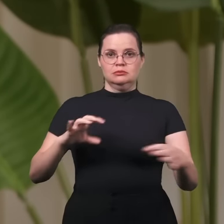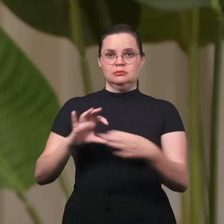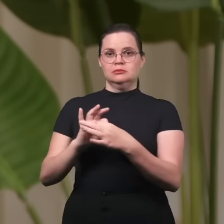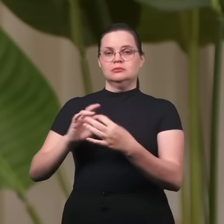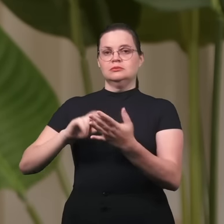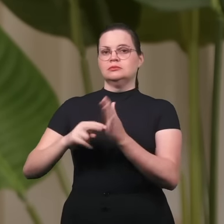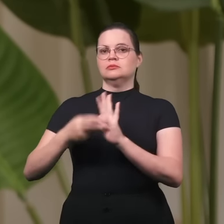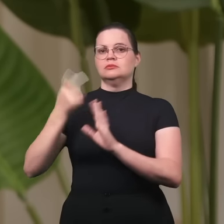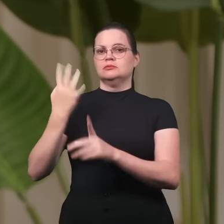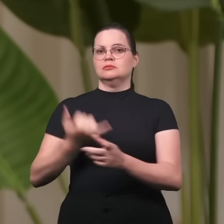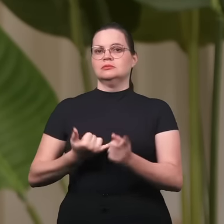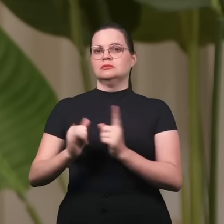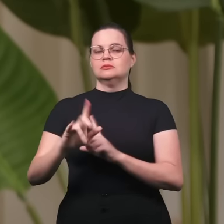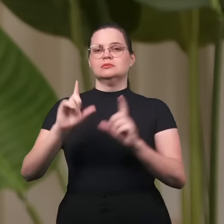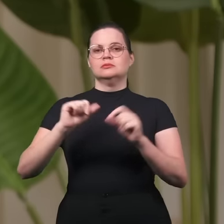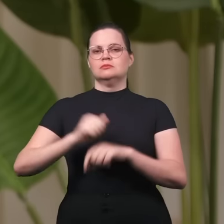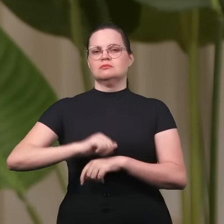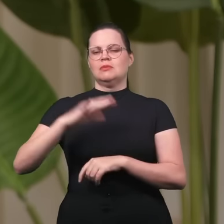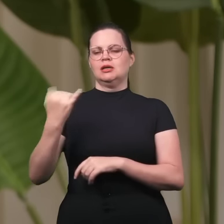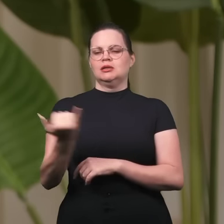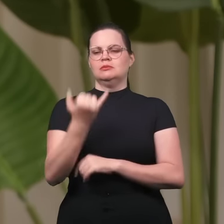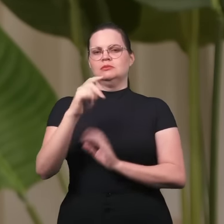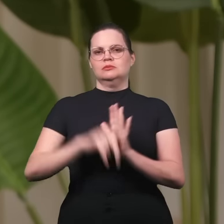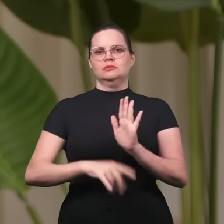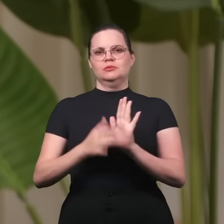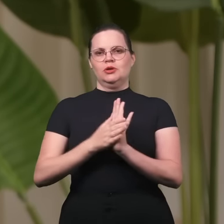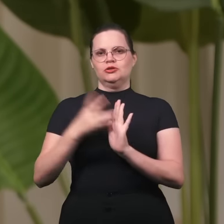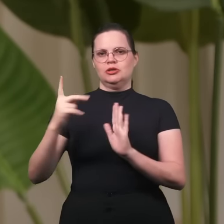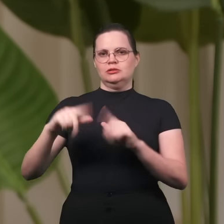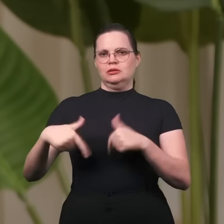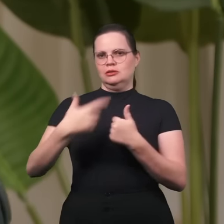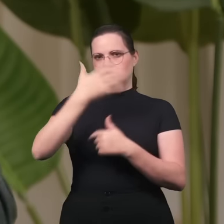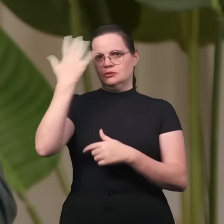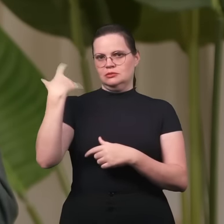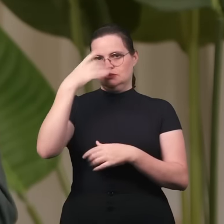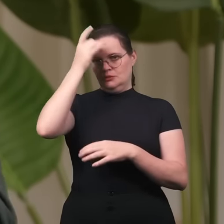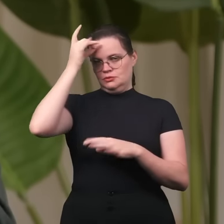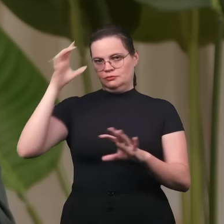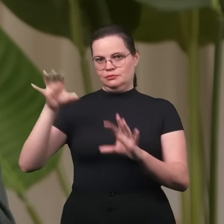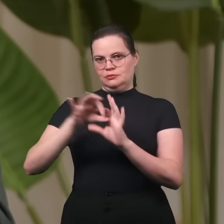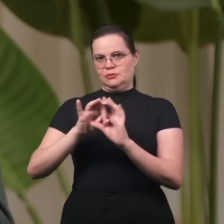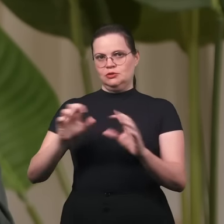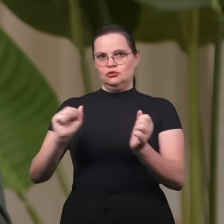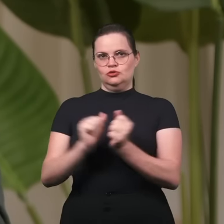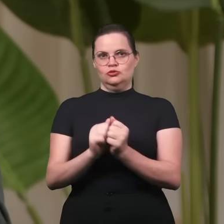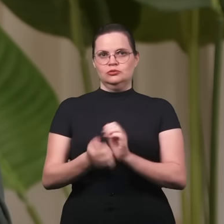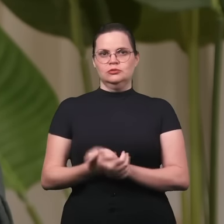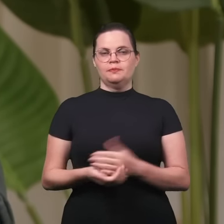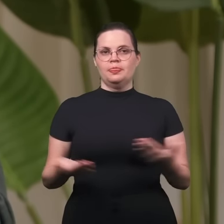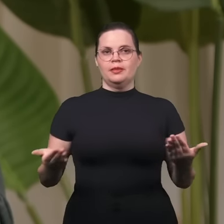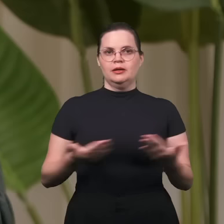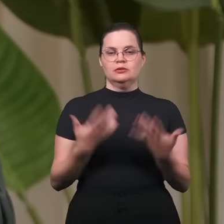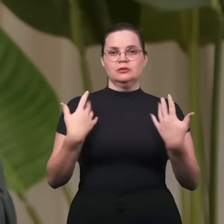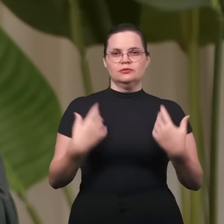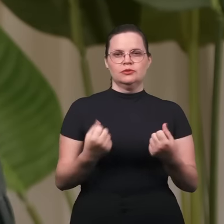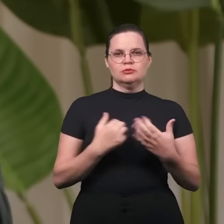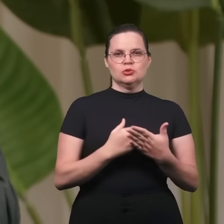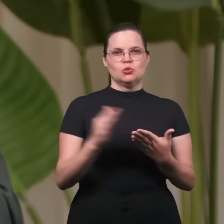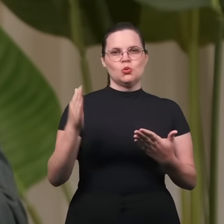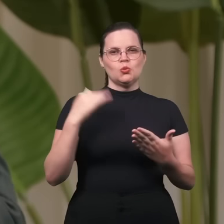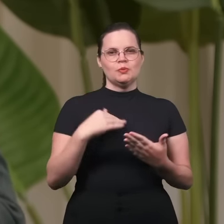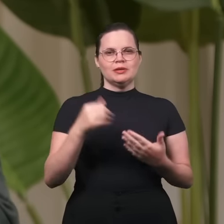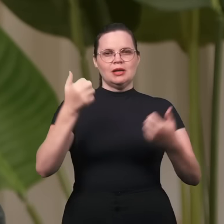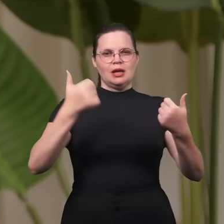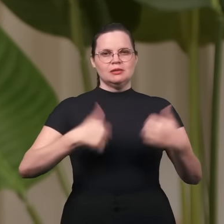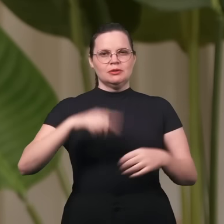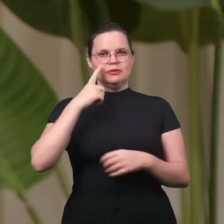estar falando daquilo que mais importa para nós, que é a obra do Espírito Santo. E agora sim, vamos entrar naquilo que mais interessa